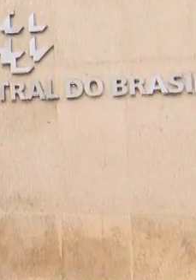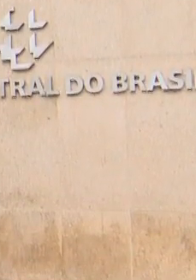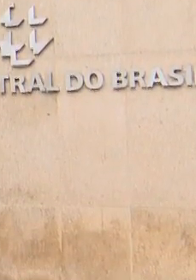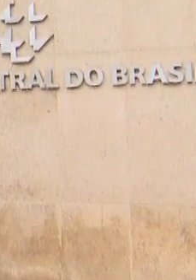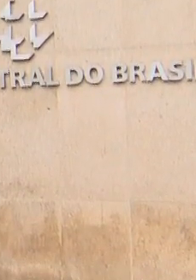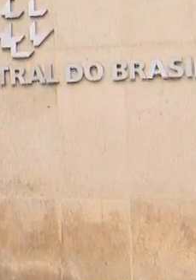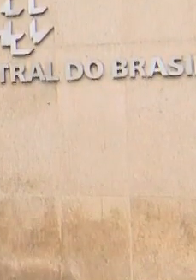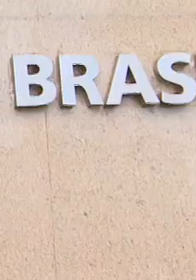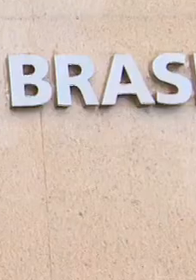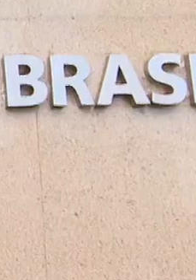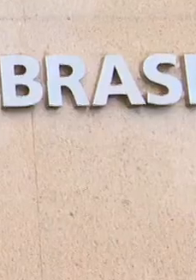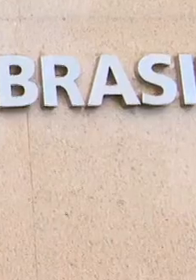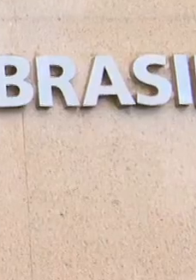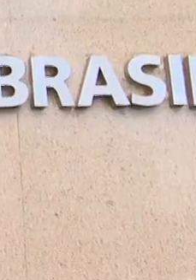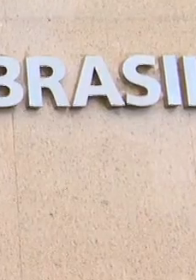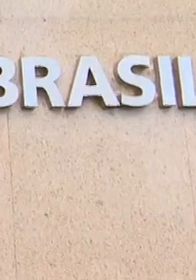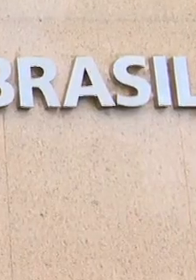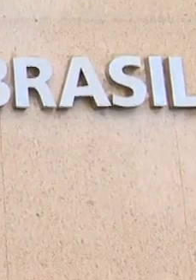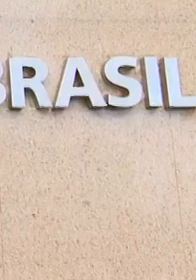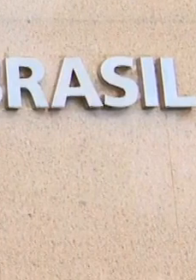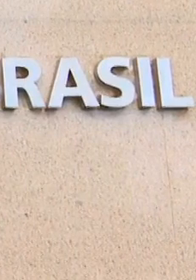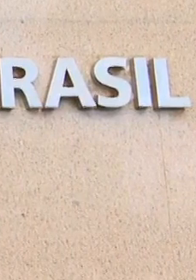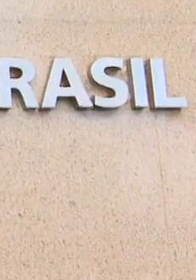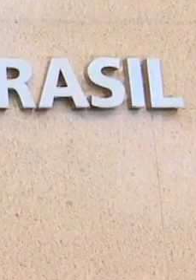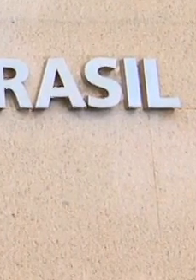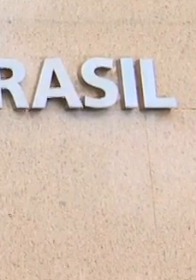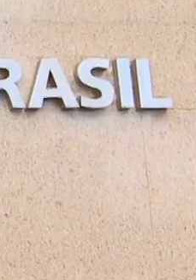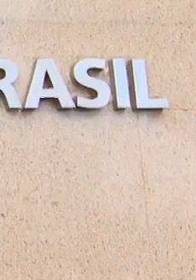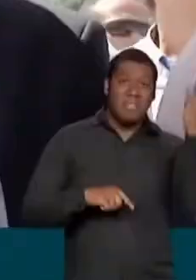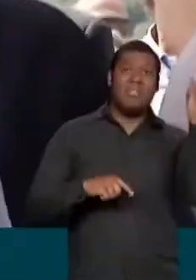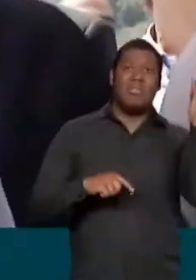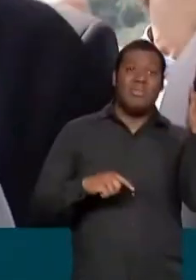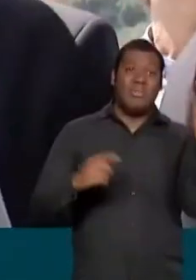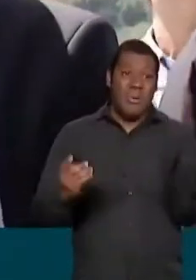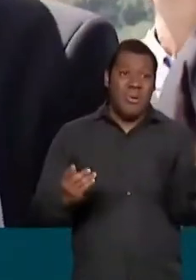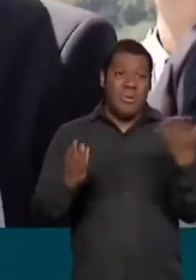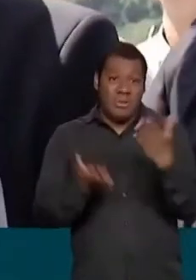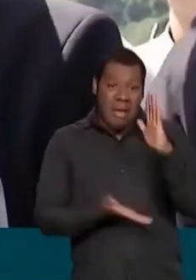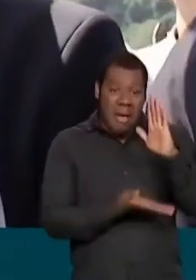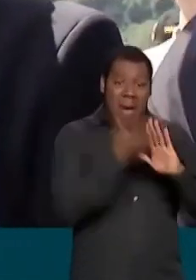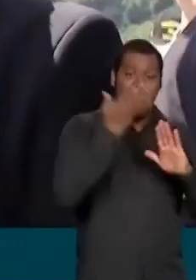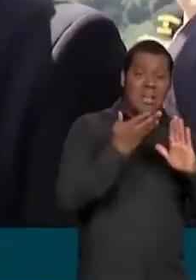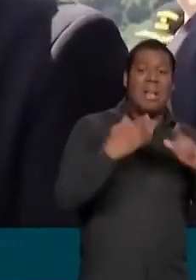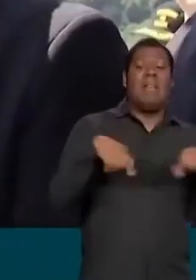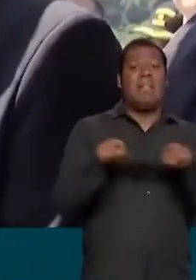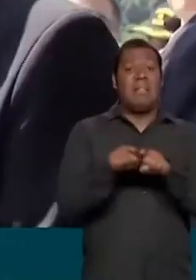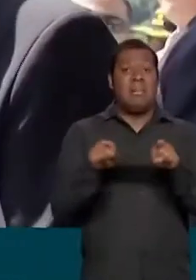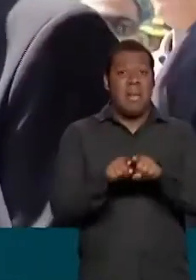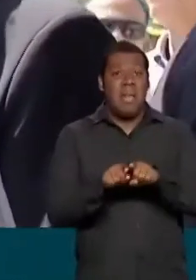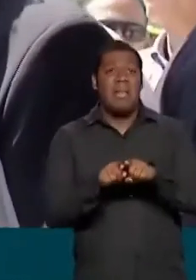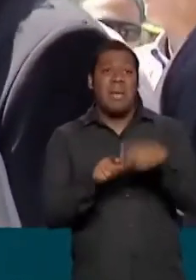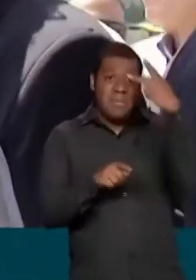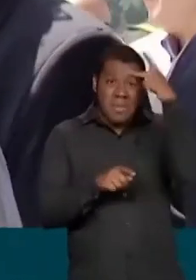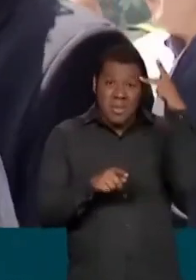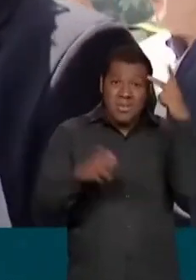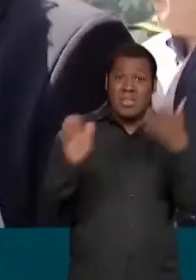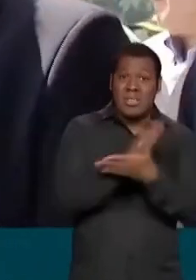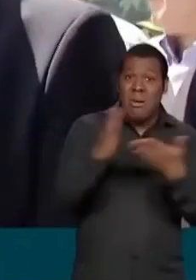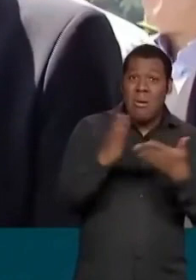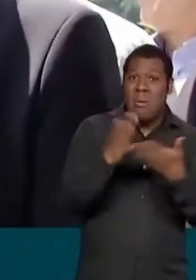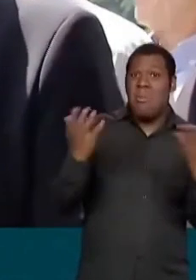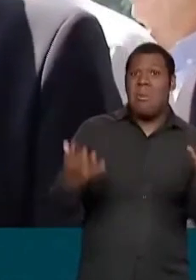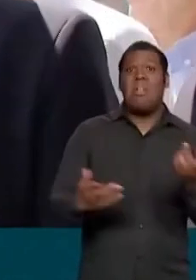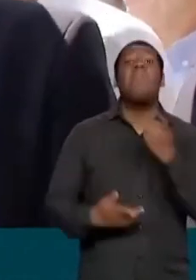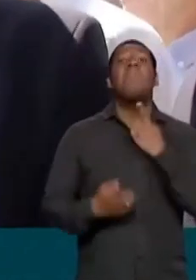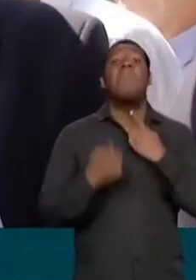ontem não trouxe nenhum sinal de alívio no cenário pro juros e também por causa dos novos ataques do governo contra o banco central em